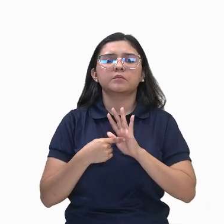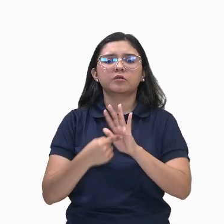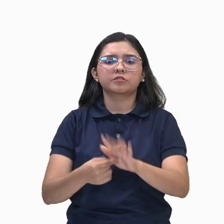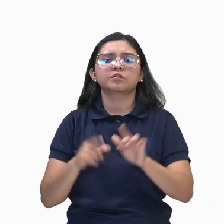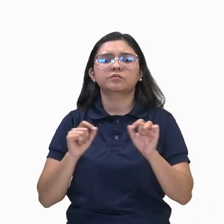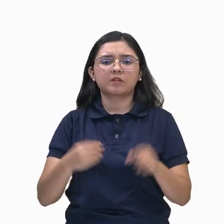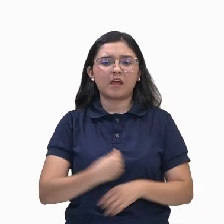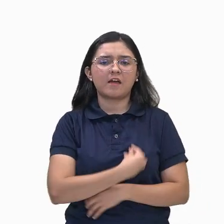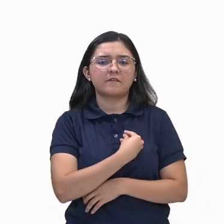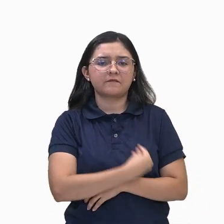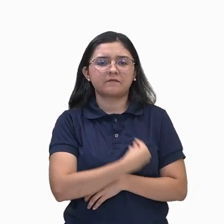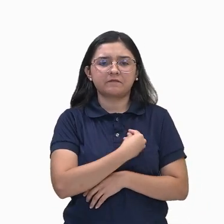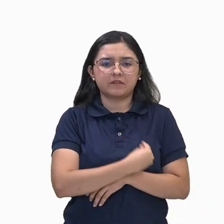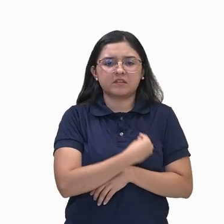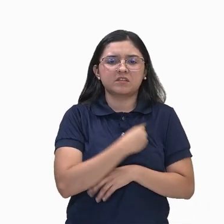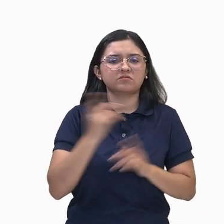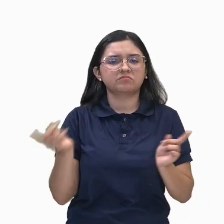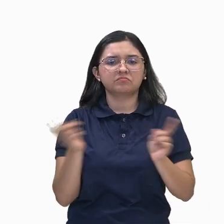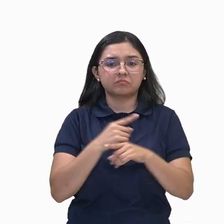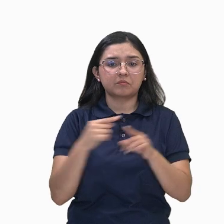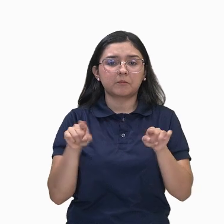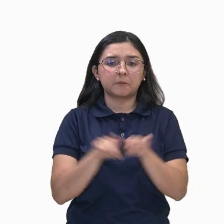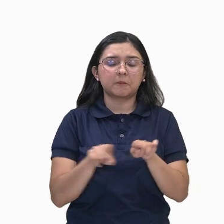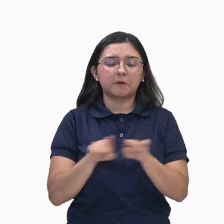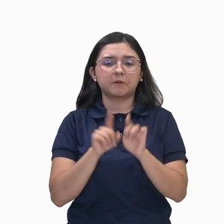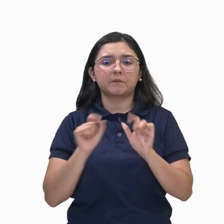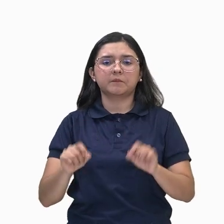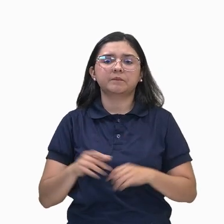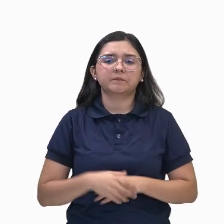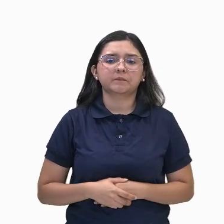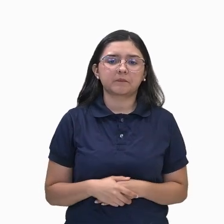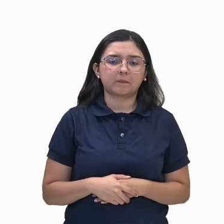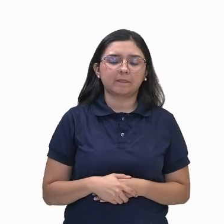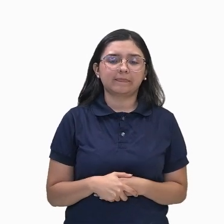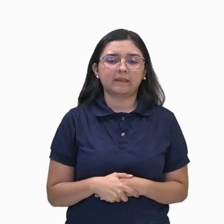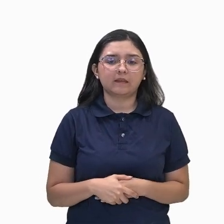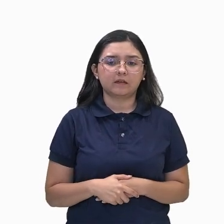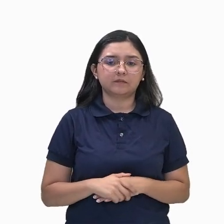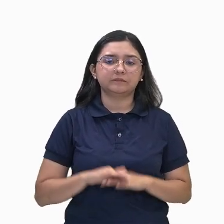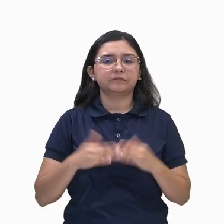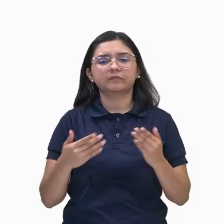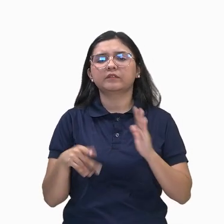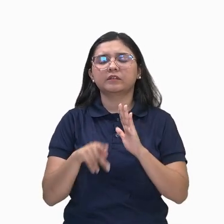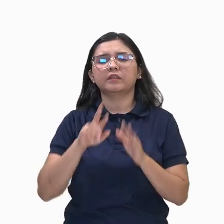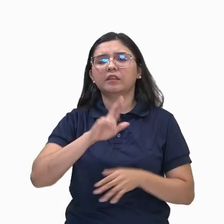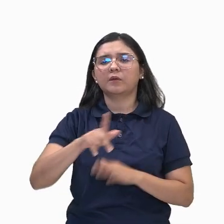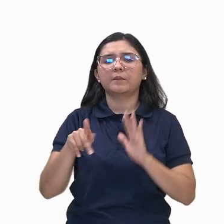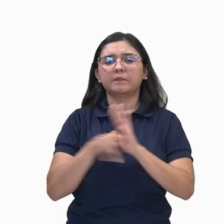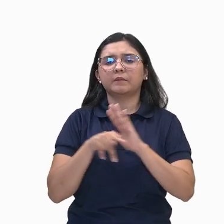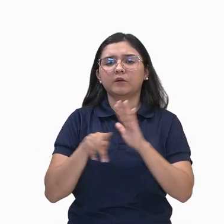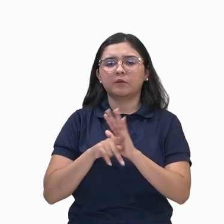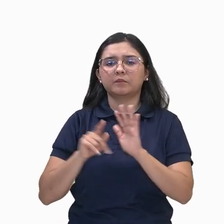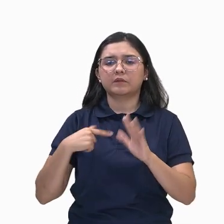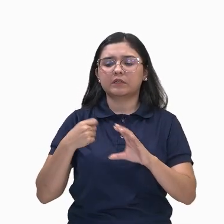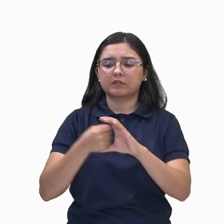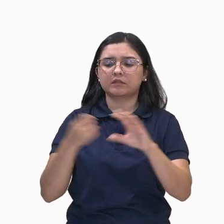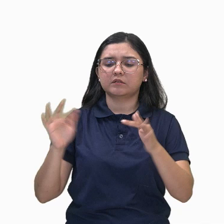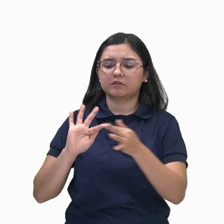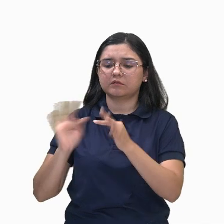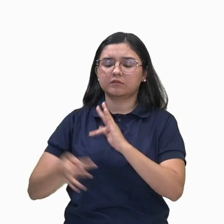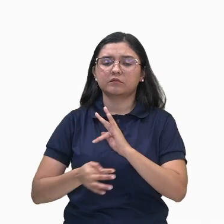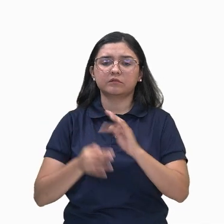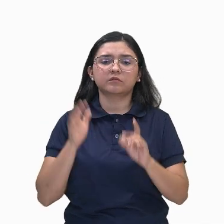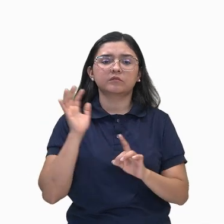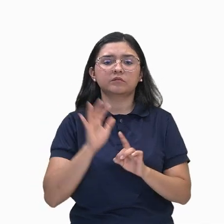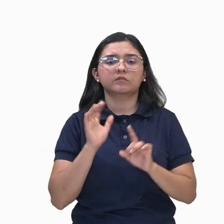vida. Veja, quando fala em contradições da vida, não é muito dos Árcades, né? Com forte inspiração